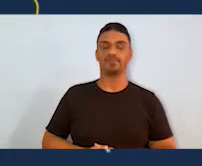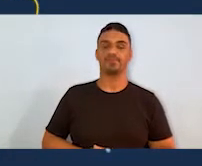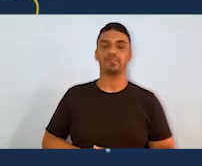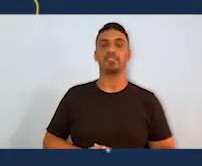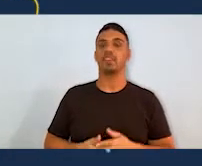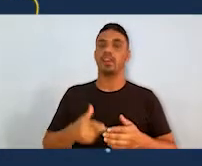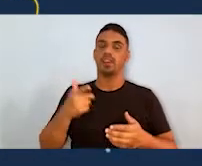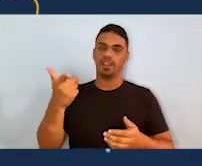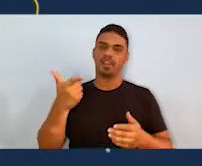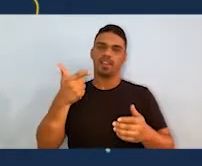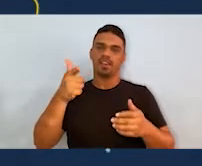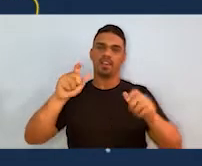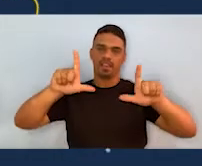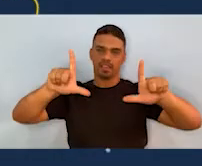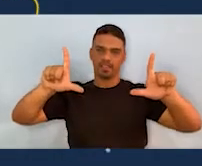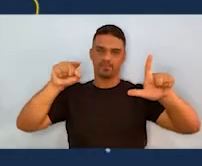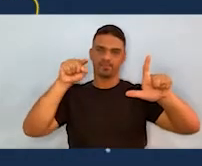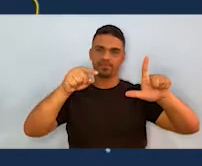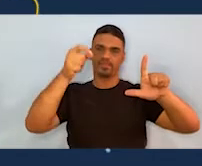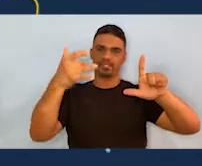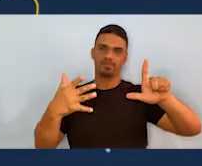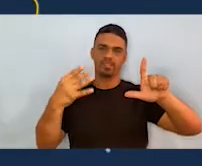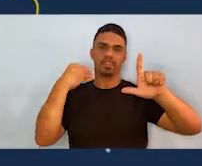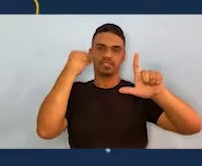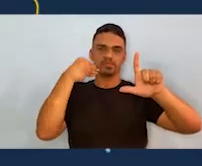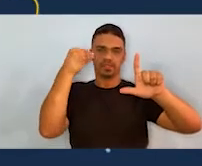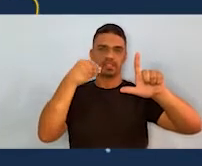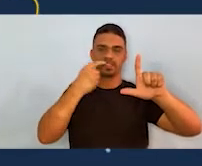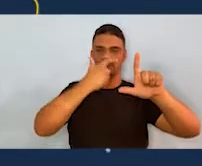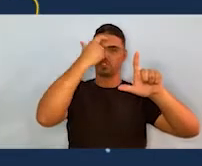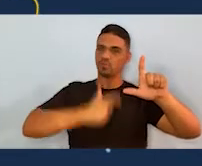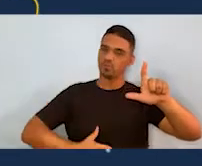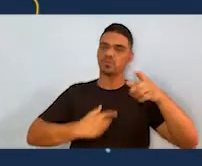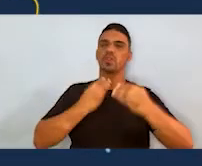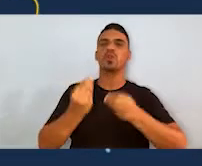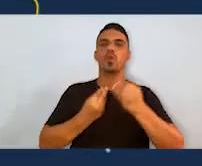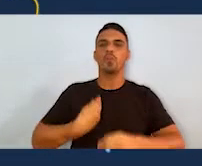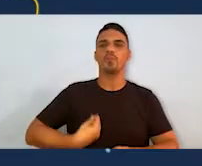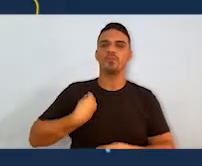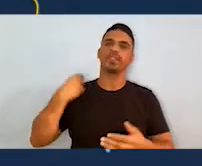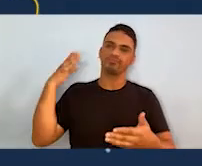aqui um pouquinho de mim. A outra página ficou em branco porque eu cliquei sem querer, criei uma